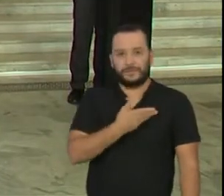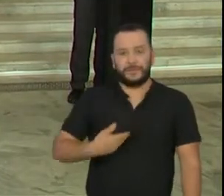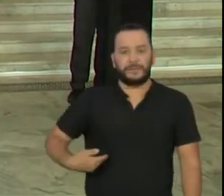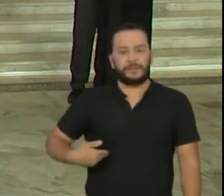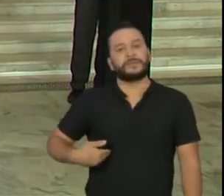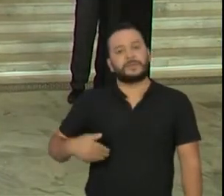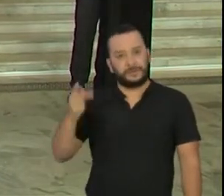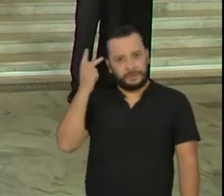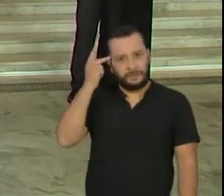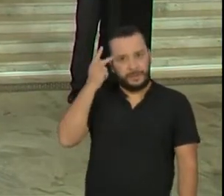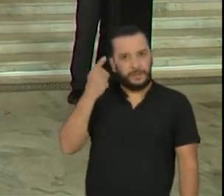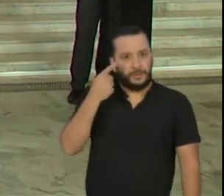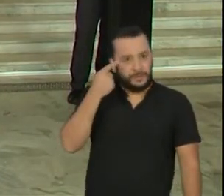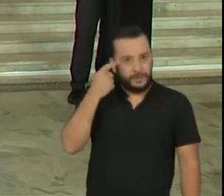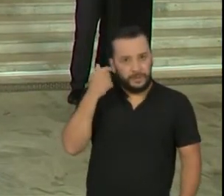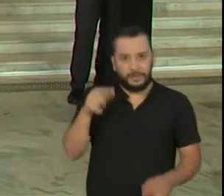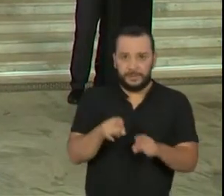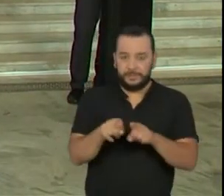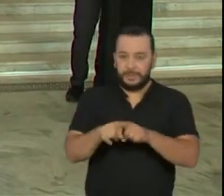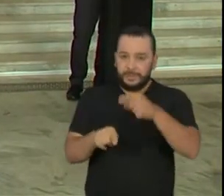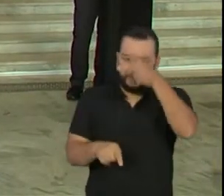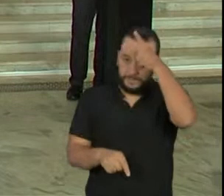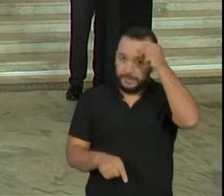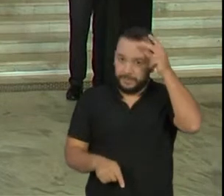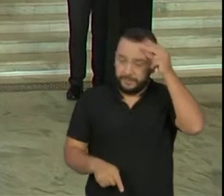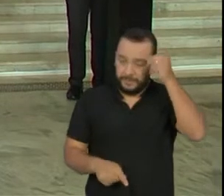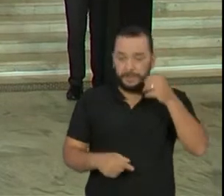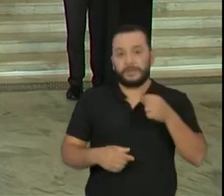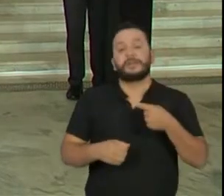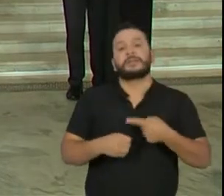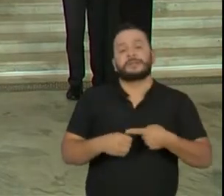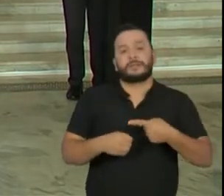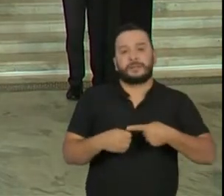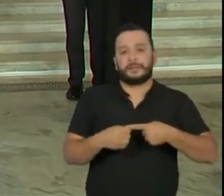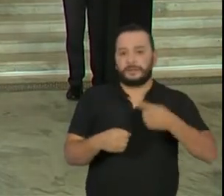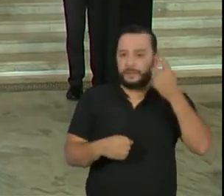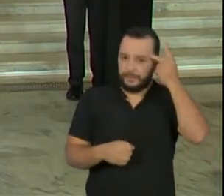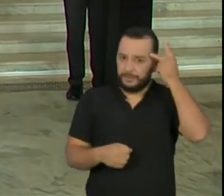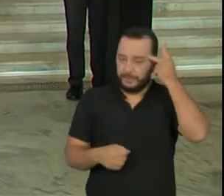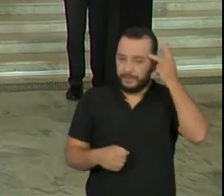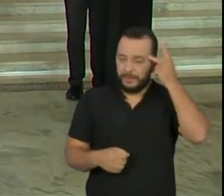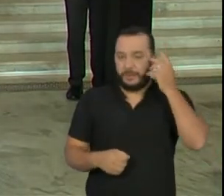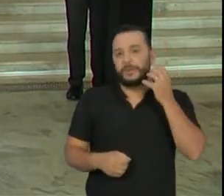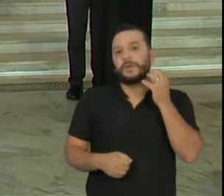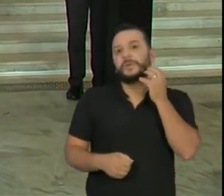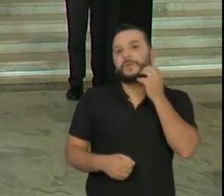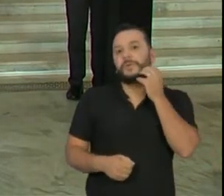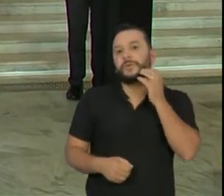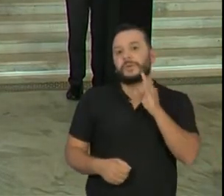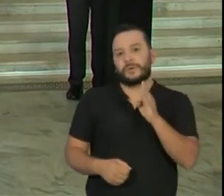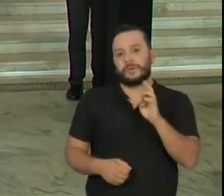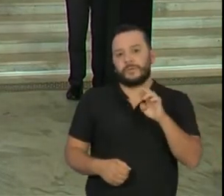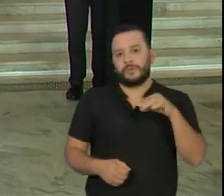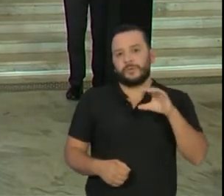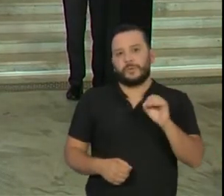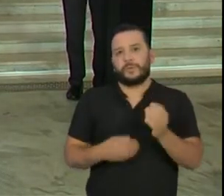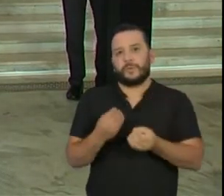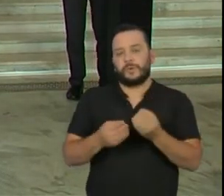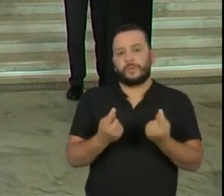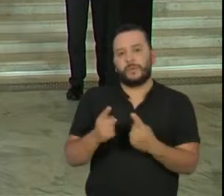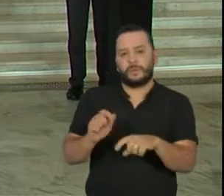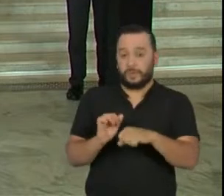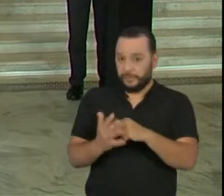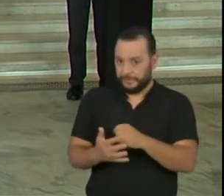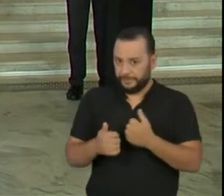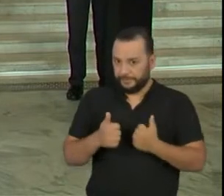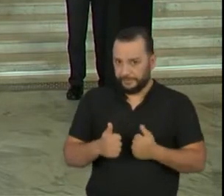governador João Dória e do prefeito da cidade de São Paulo, Bruno Covas, com as novas medidas para o combate ao novo